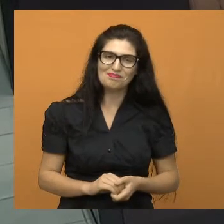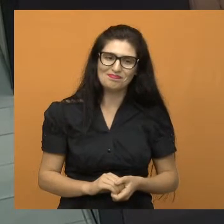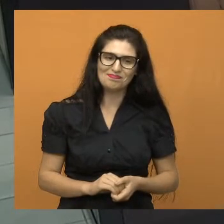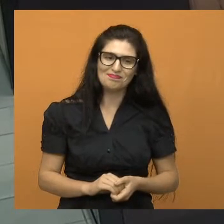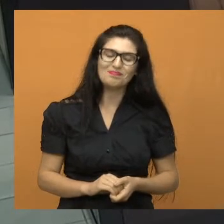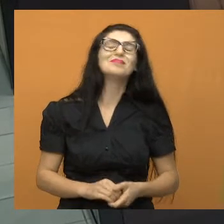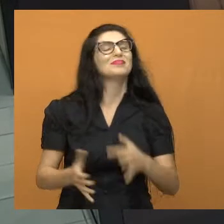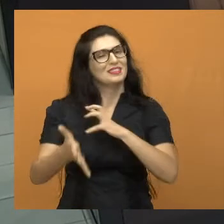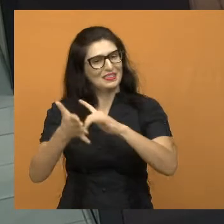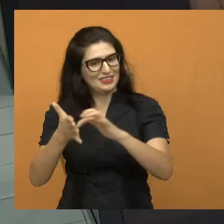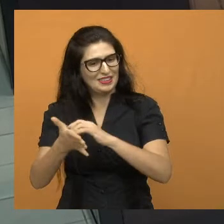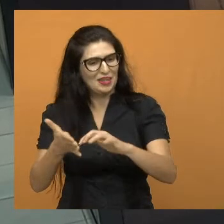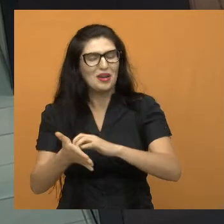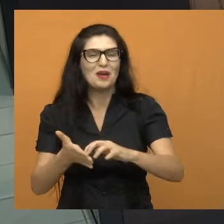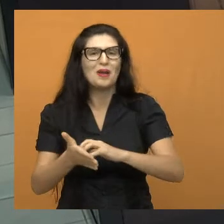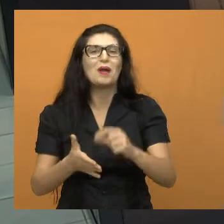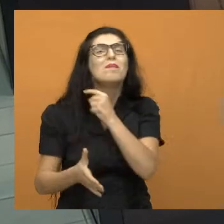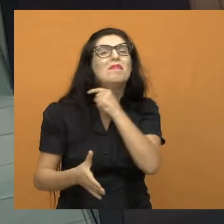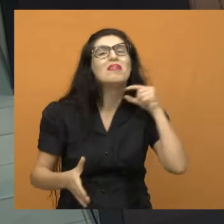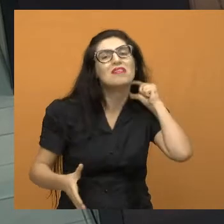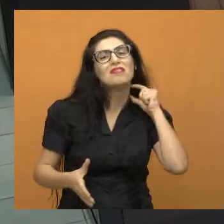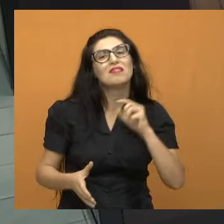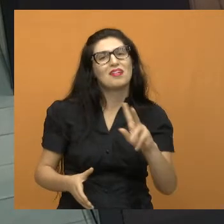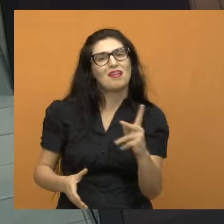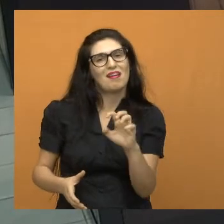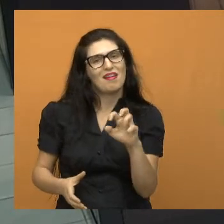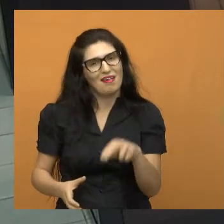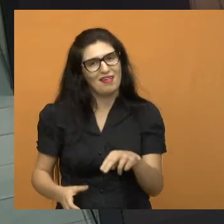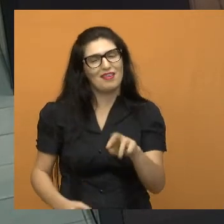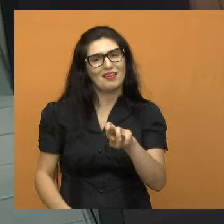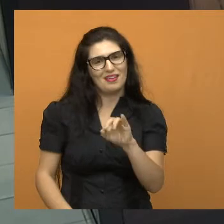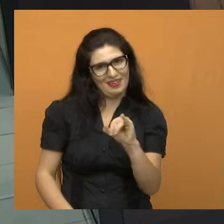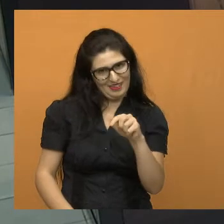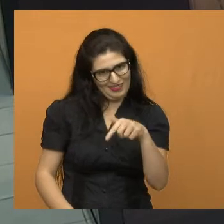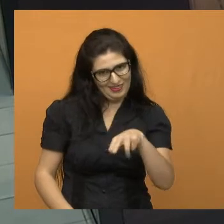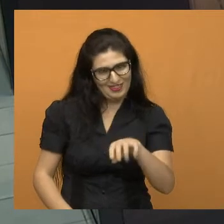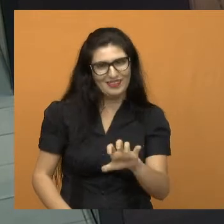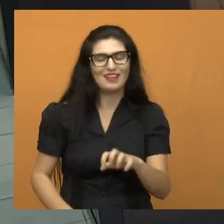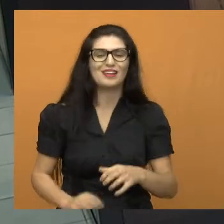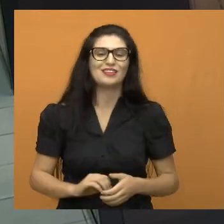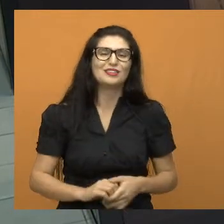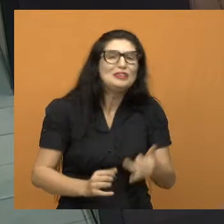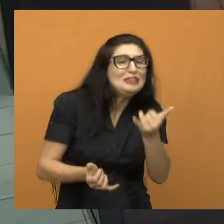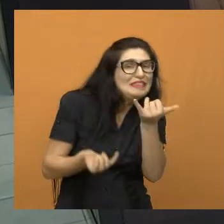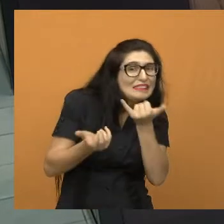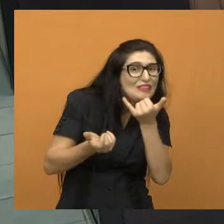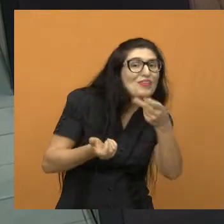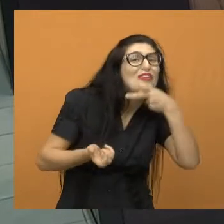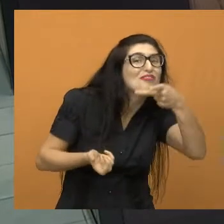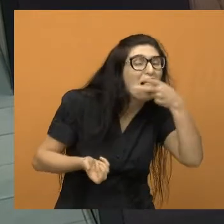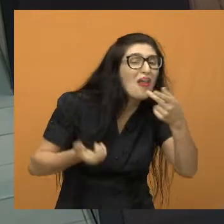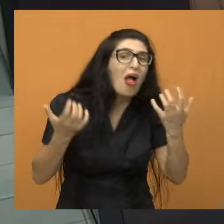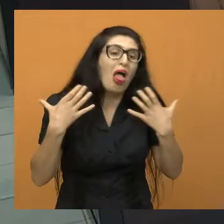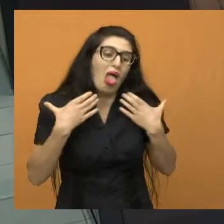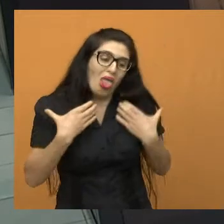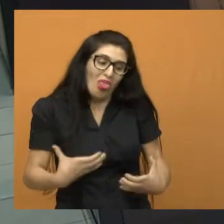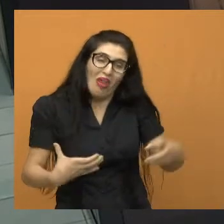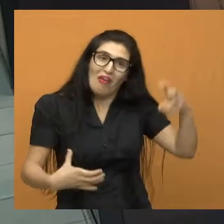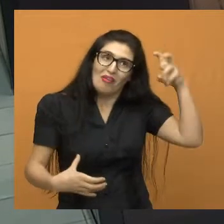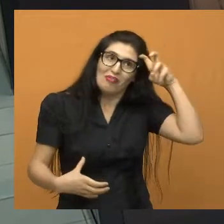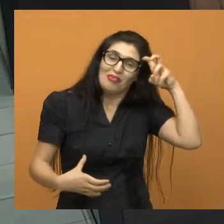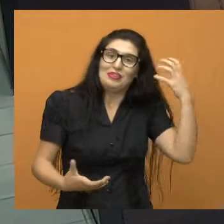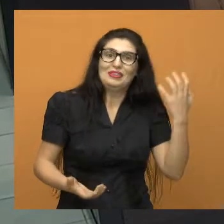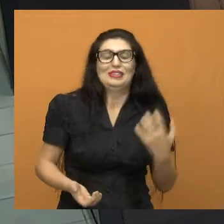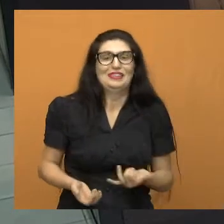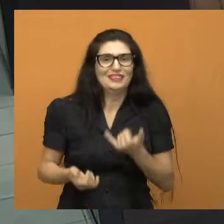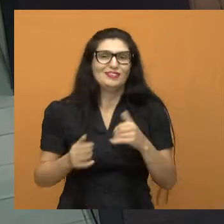o secretário Paulo Henrique, que sempre também nos ajuda, sumiu o nome, é o cansaço da quinta-feira. Quero também cumprimentar aqui